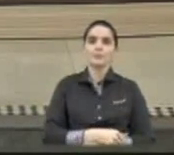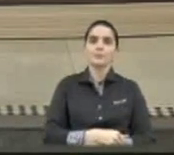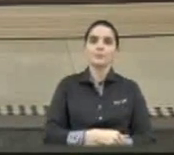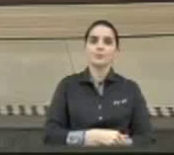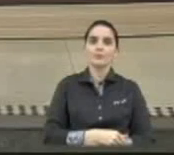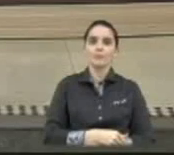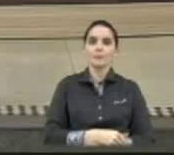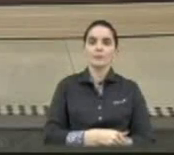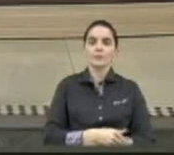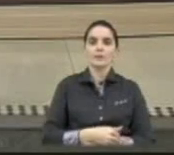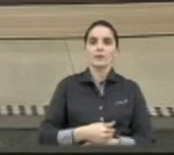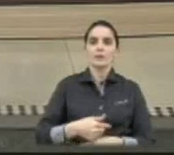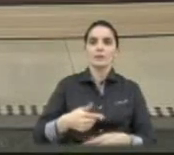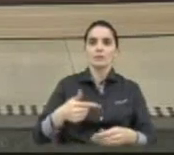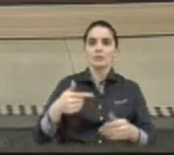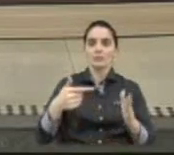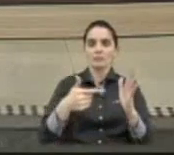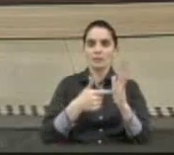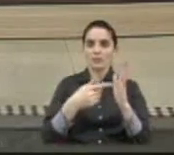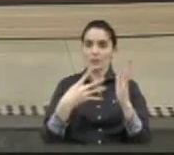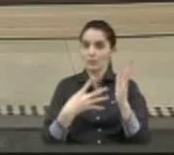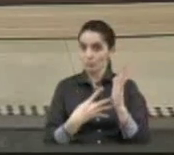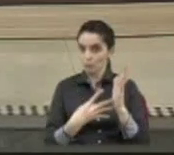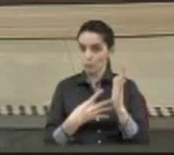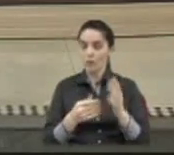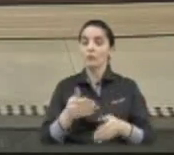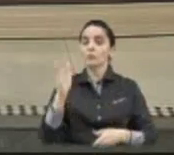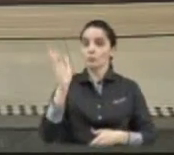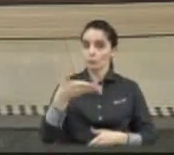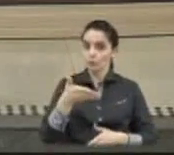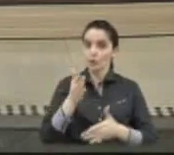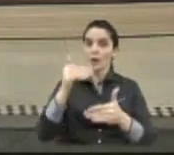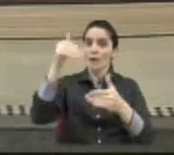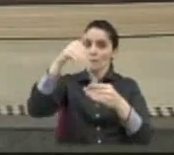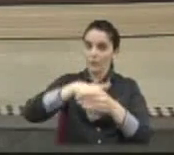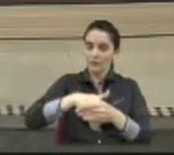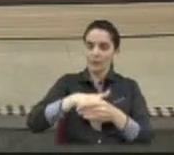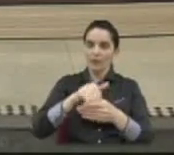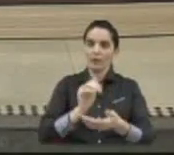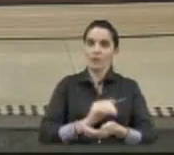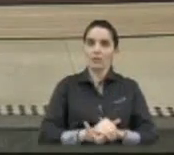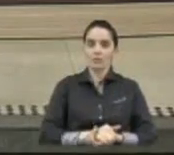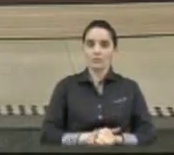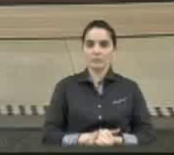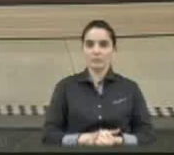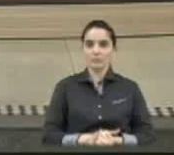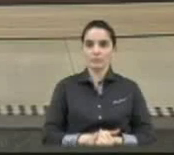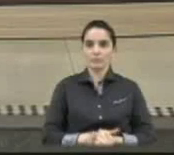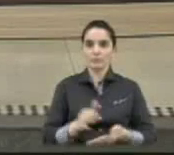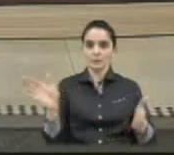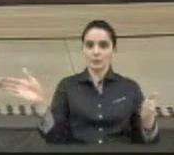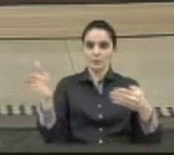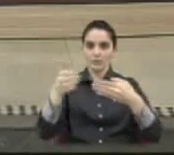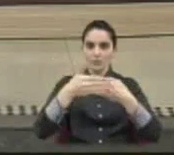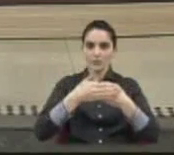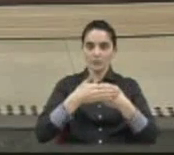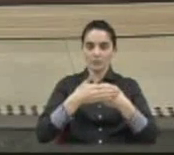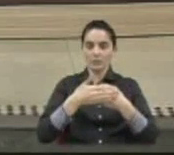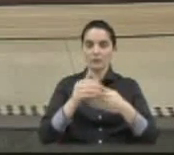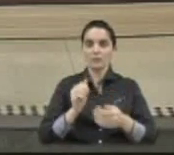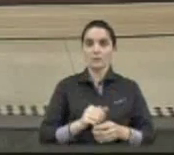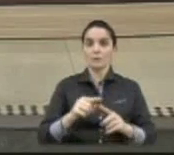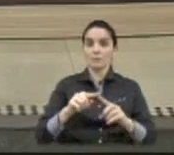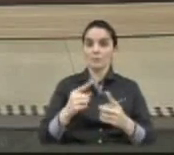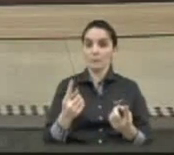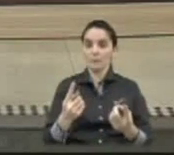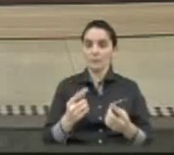item 24º, o 24, já foi votado. E então encerramos a pauta,